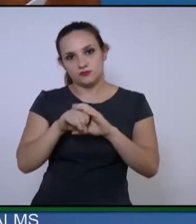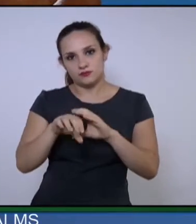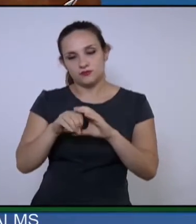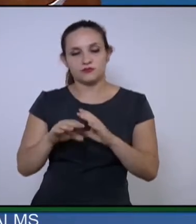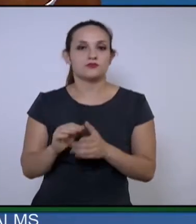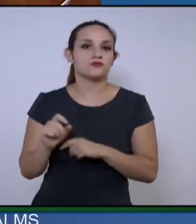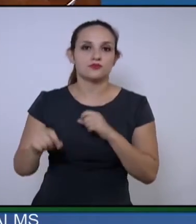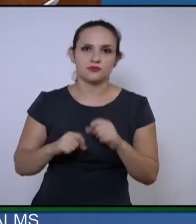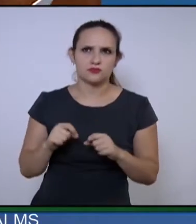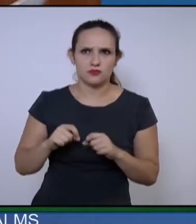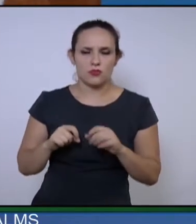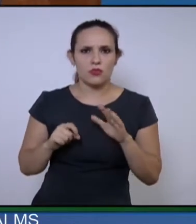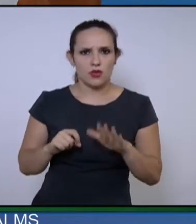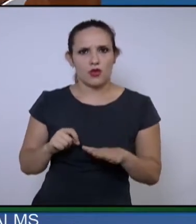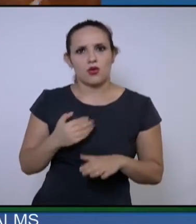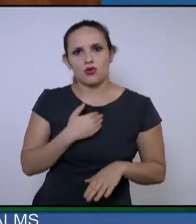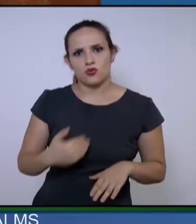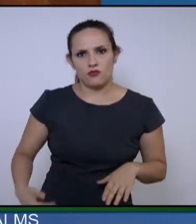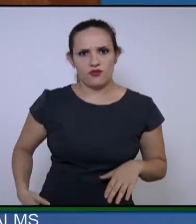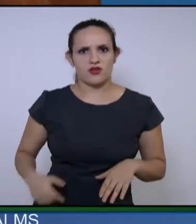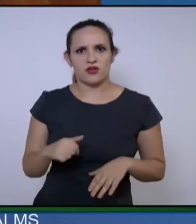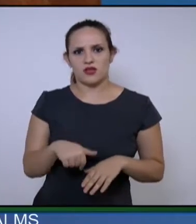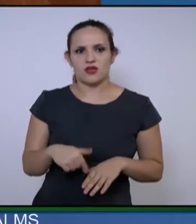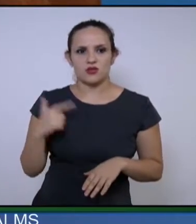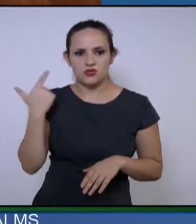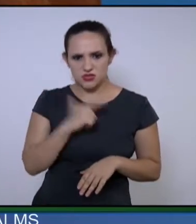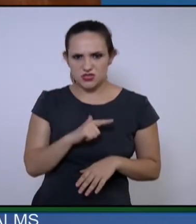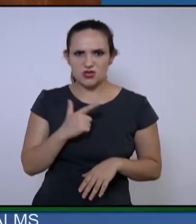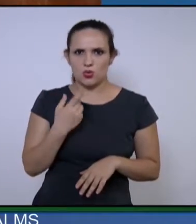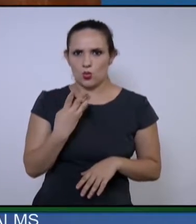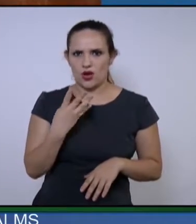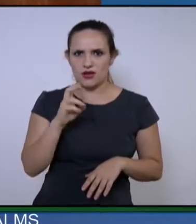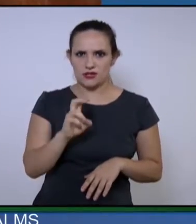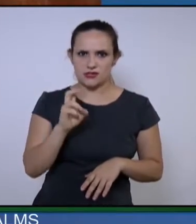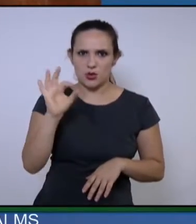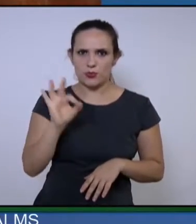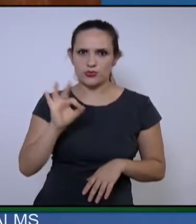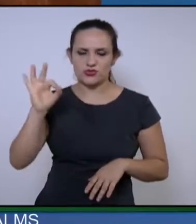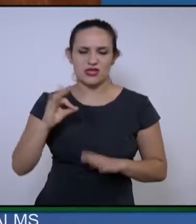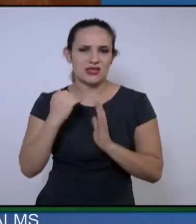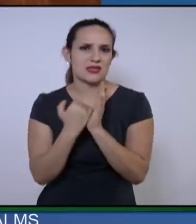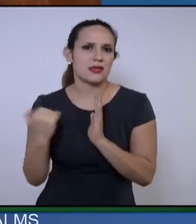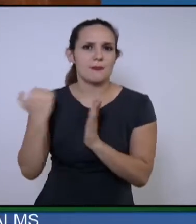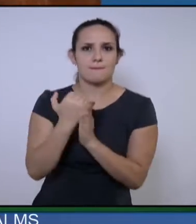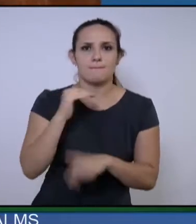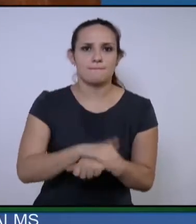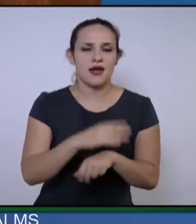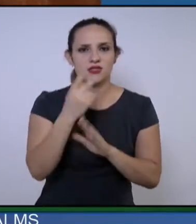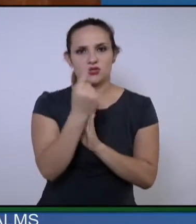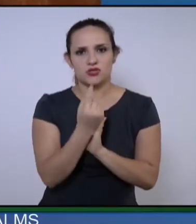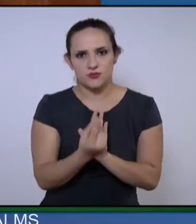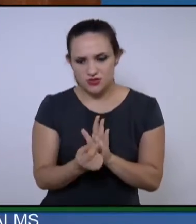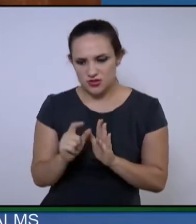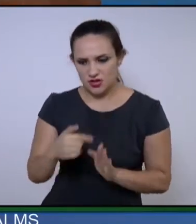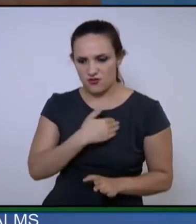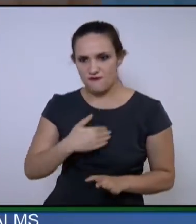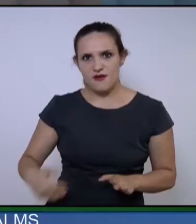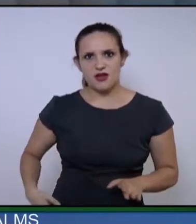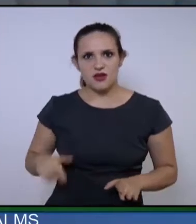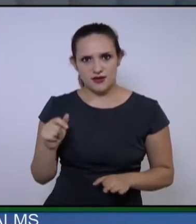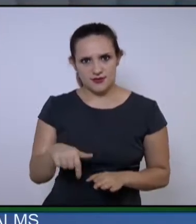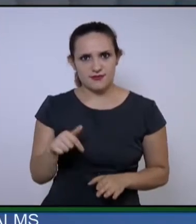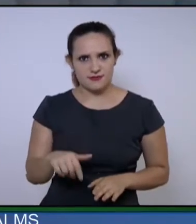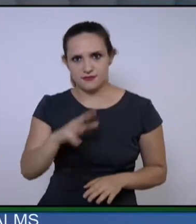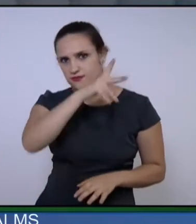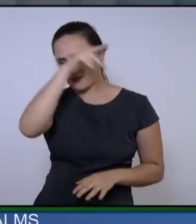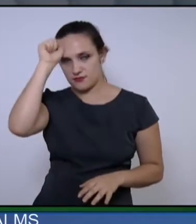em 45% os investimentos na segurança pública. Deputado João Grandão, quando eu faço essa referência, ela não é política.